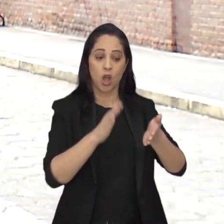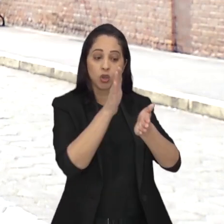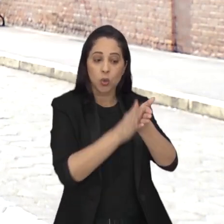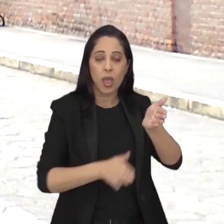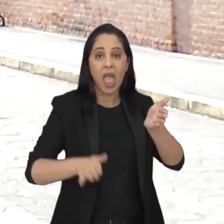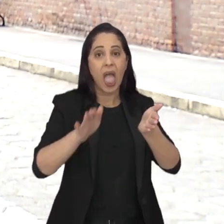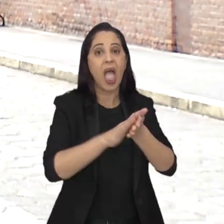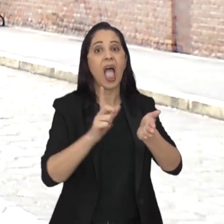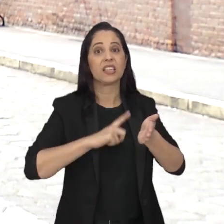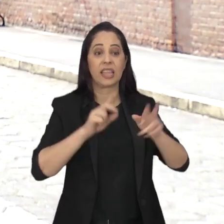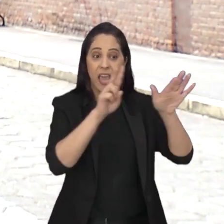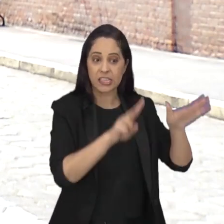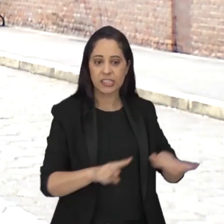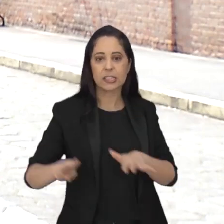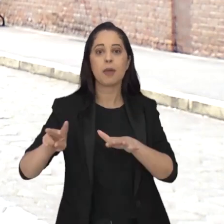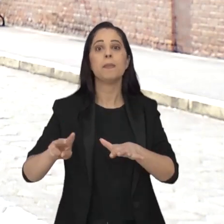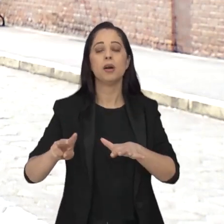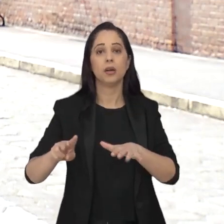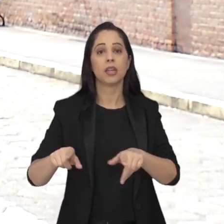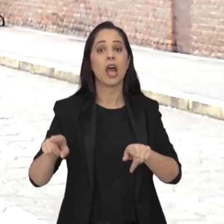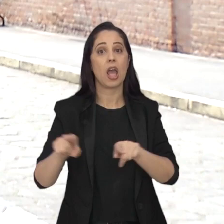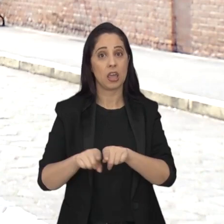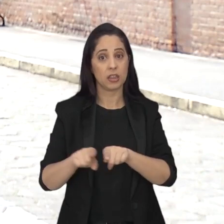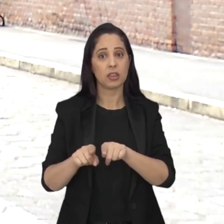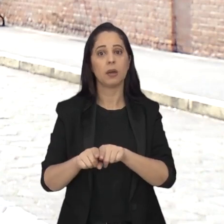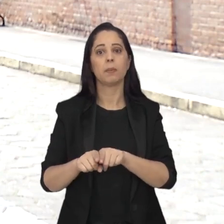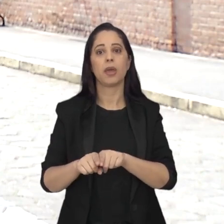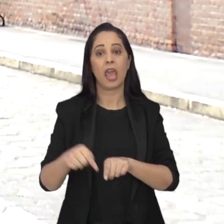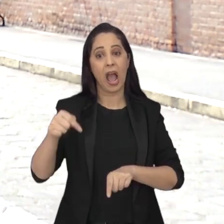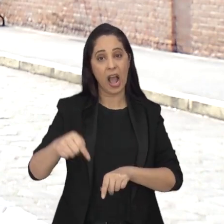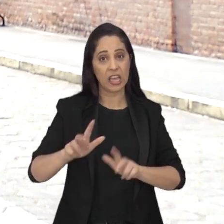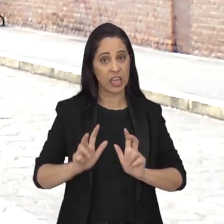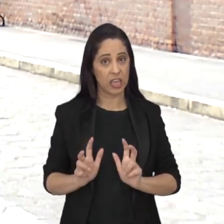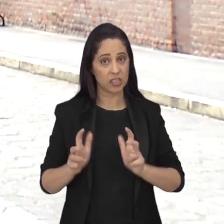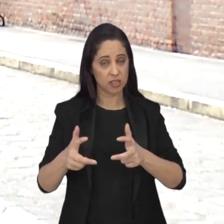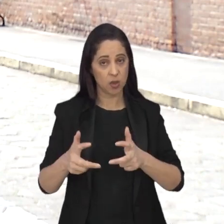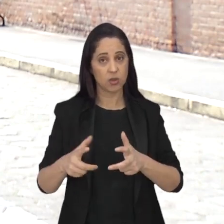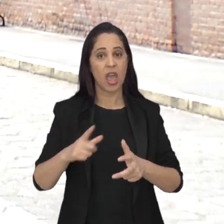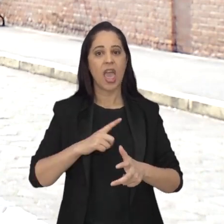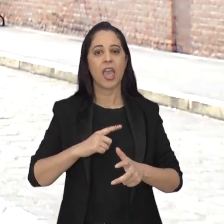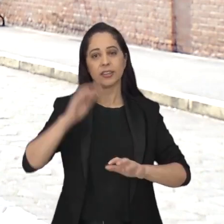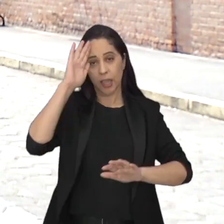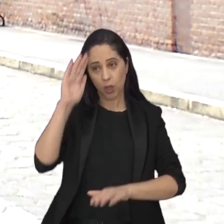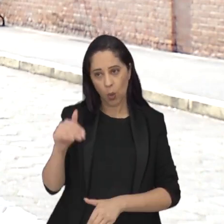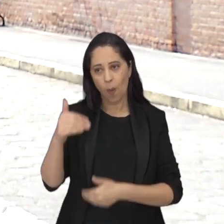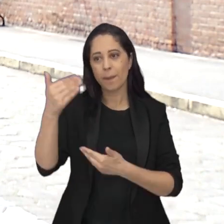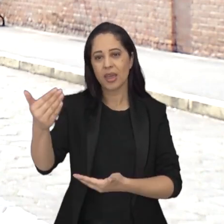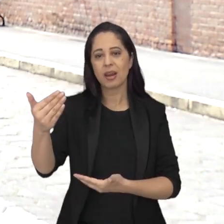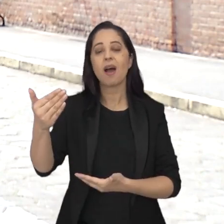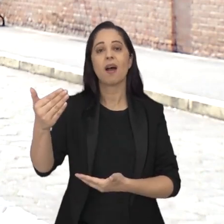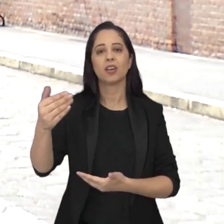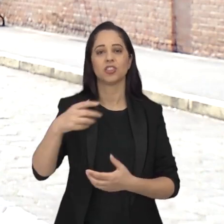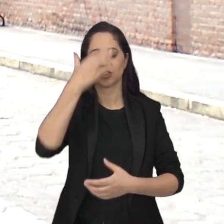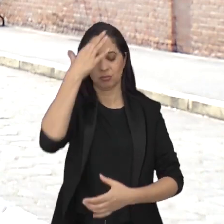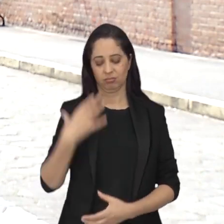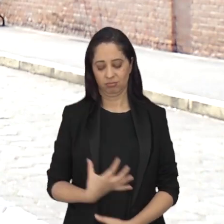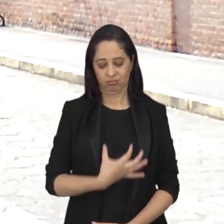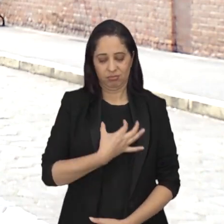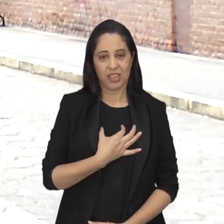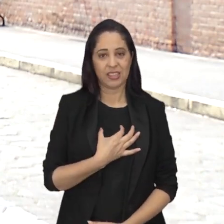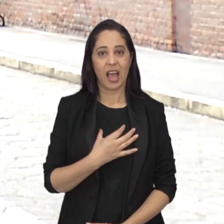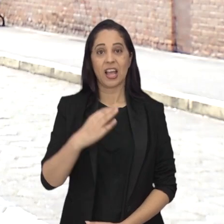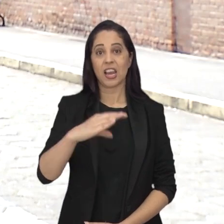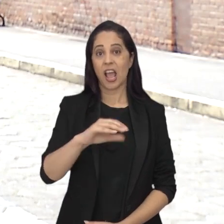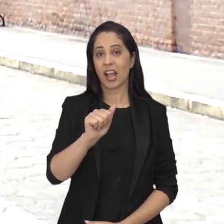Cassiano Ricardo. Tem também a honraria concedida pela Câmara às pessoas com feitos de destaque na cidade. É a Medalha